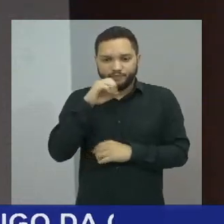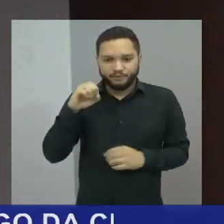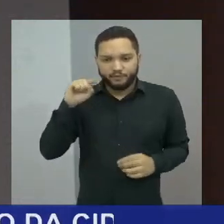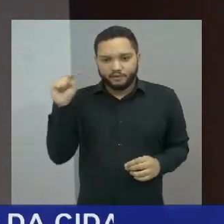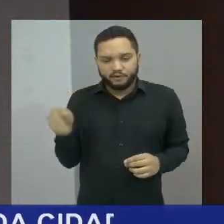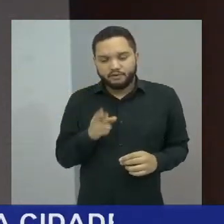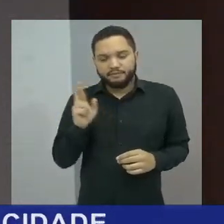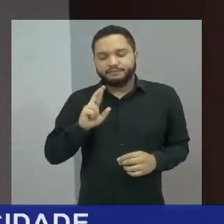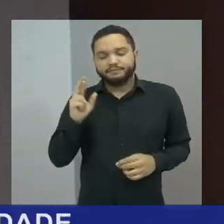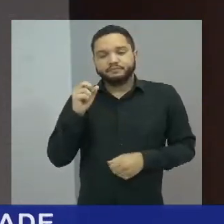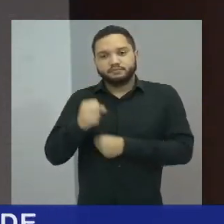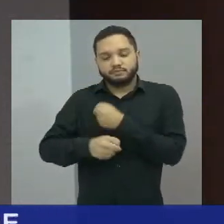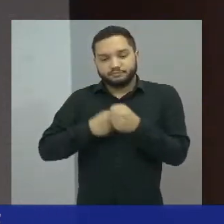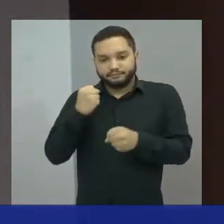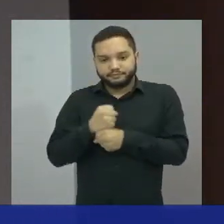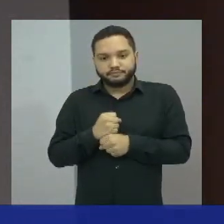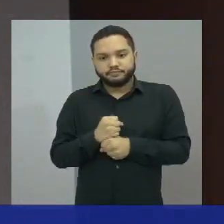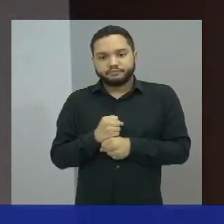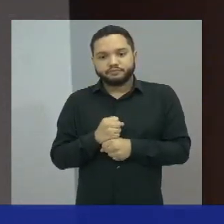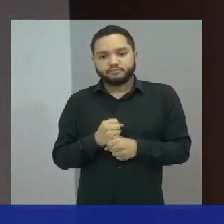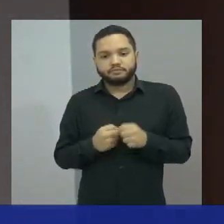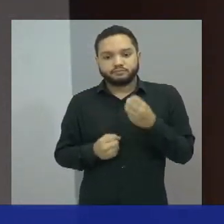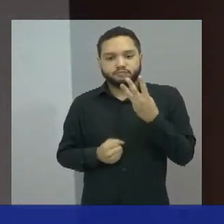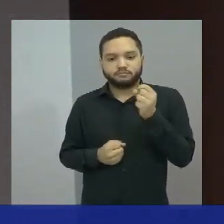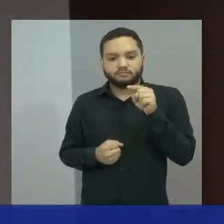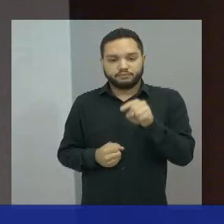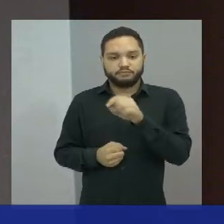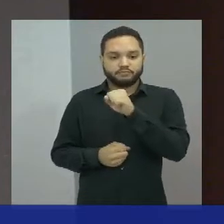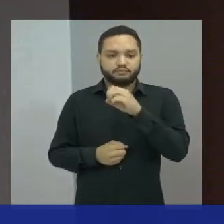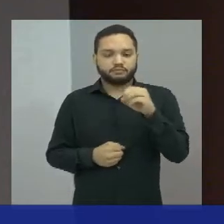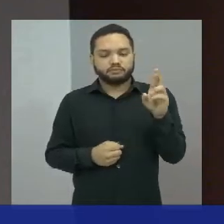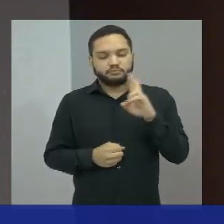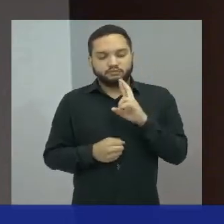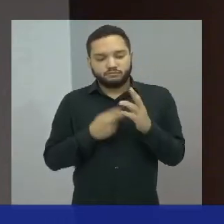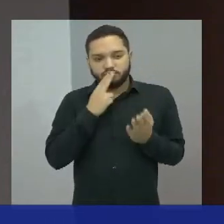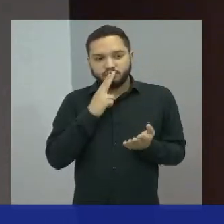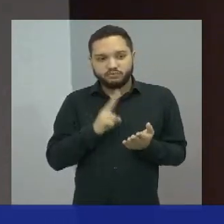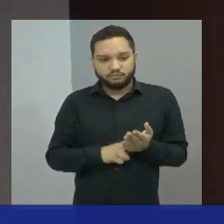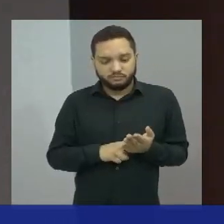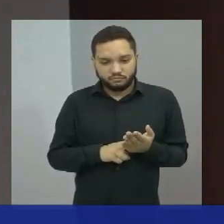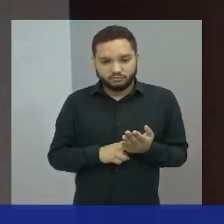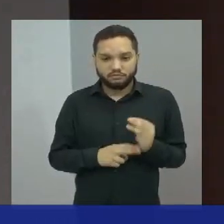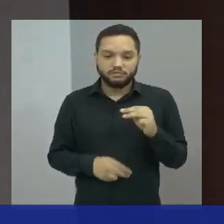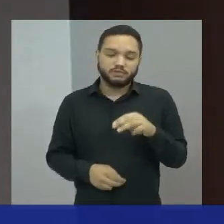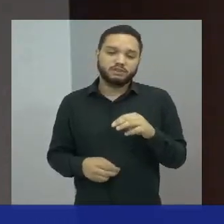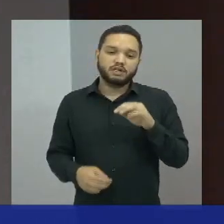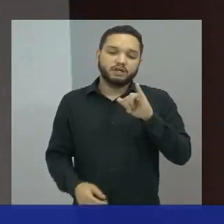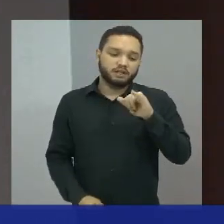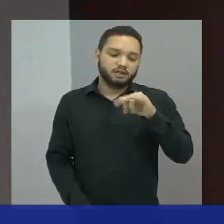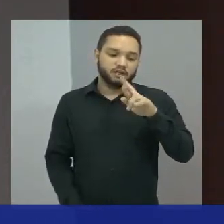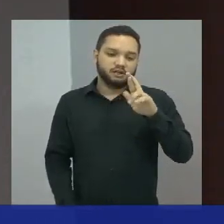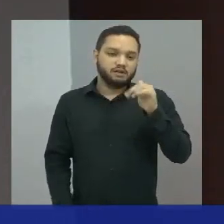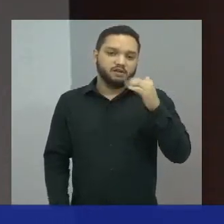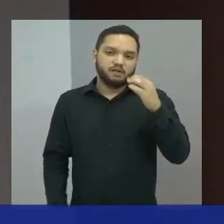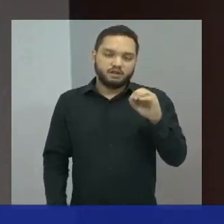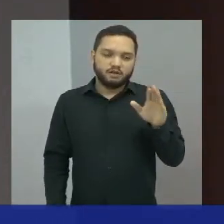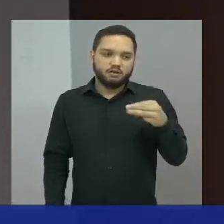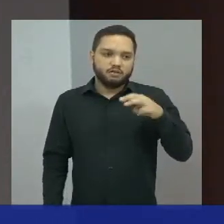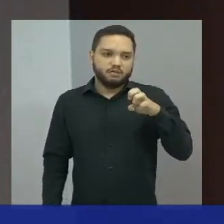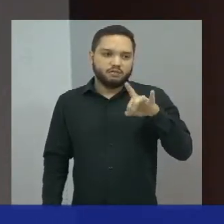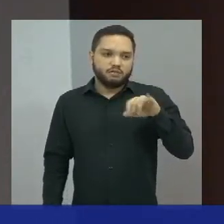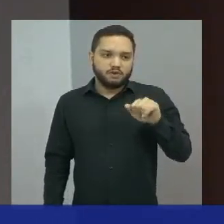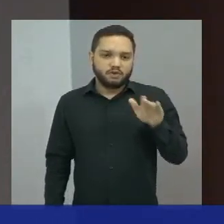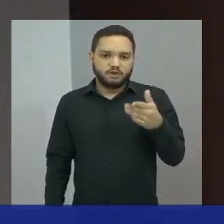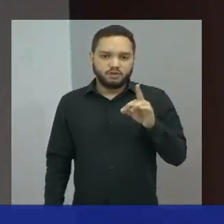por ano, o valor da multa será R$ 3.800. Isso para uma infração média de postura.